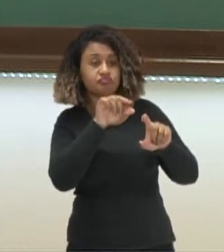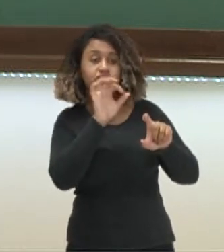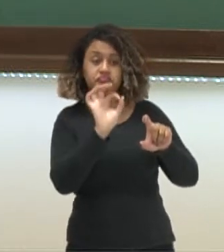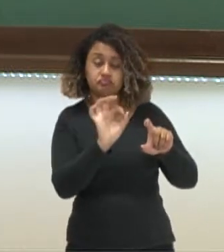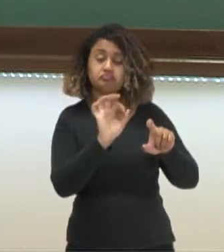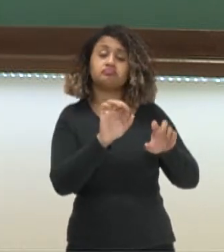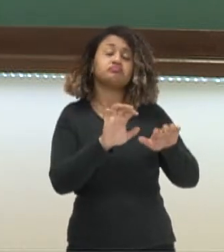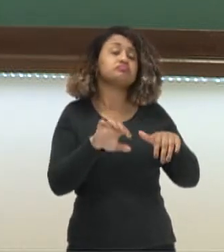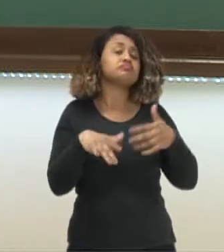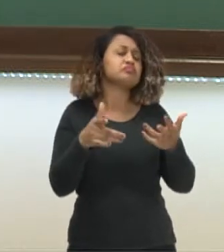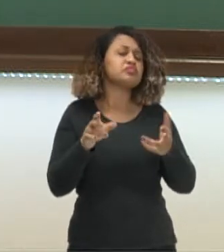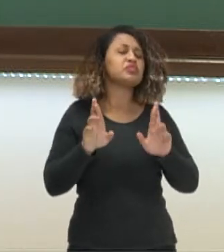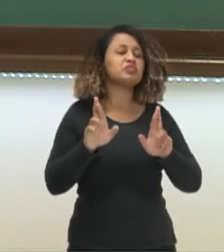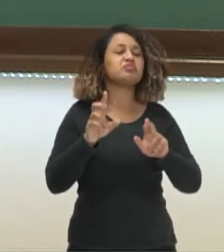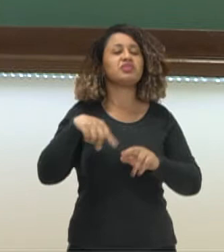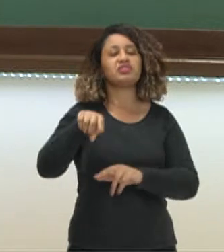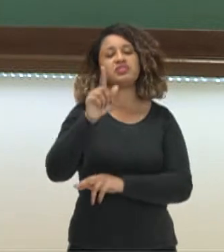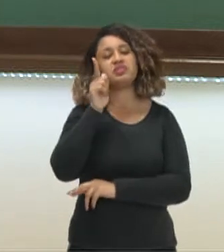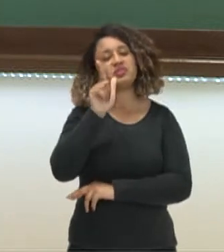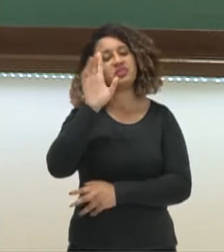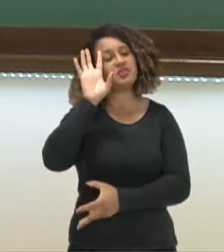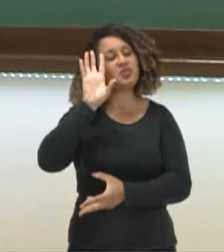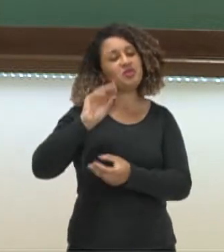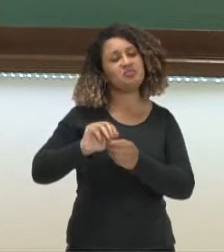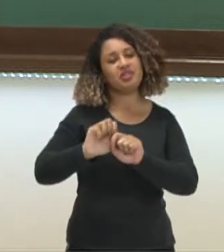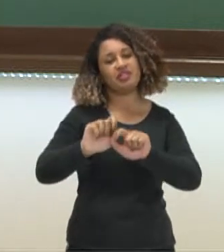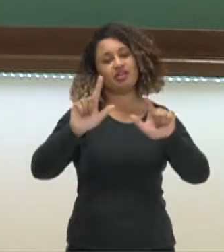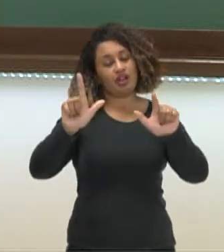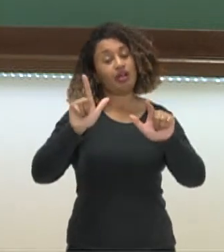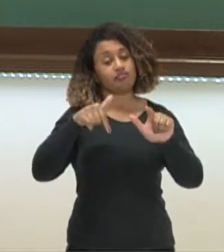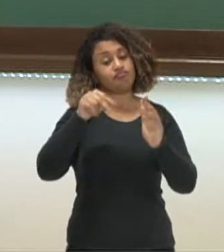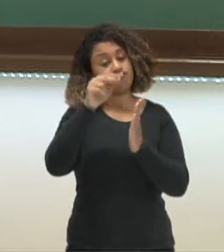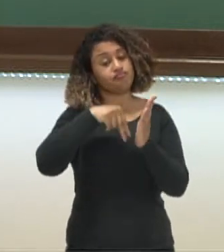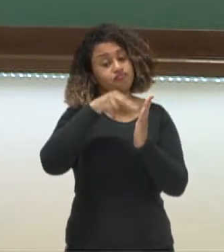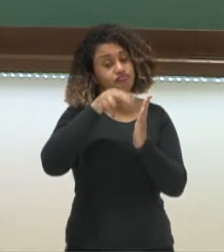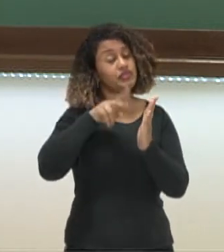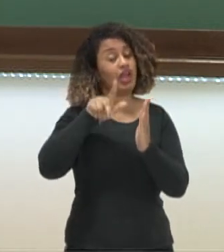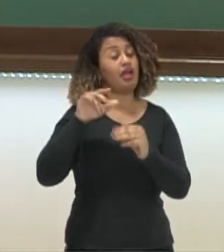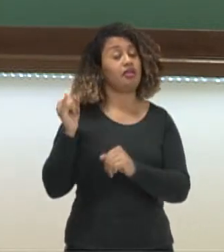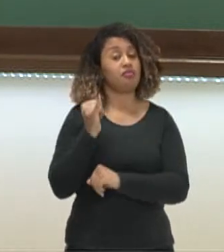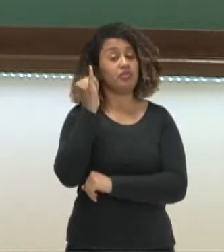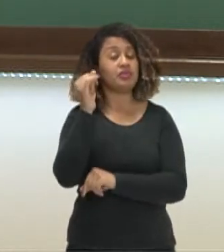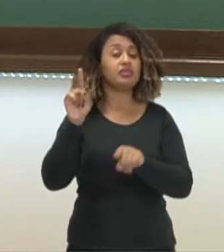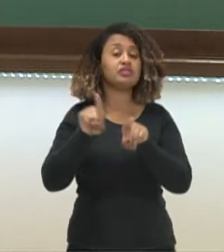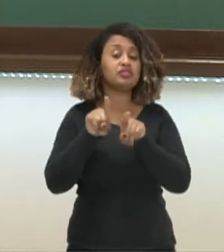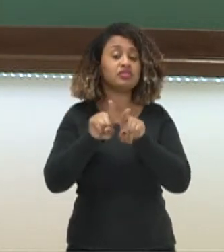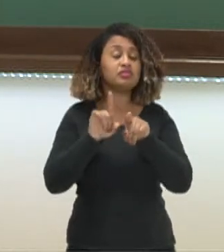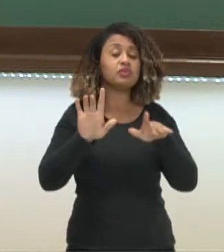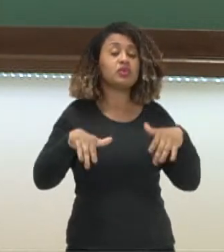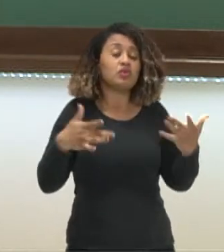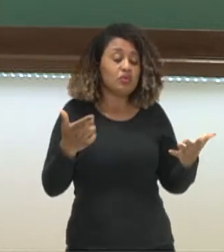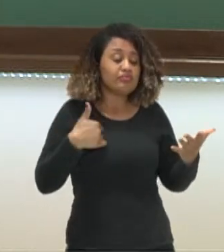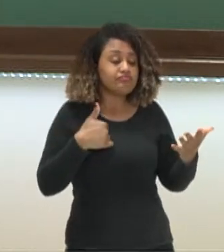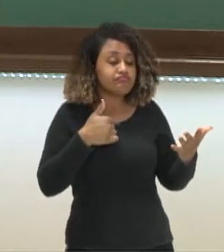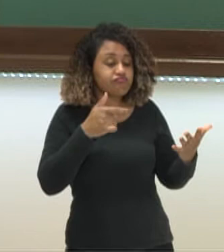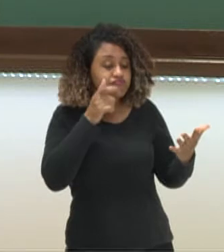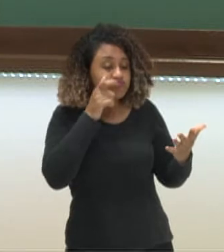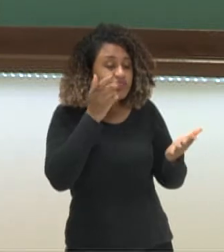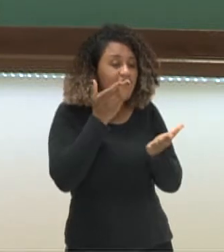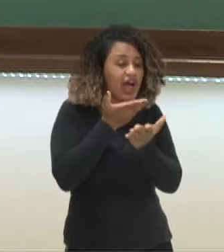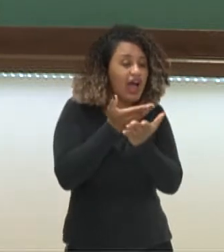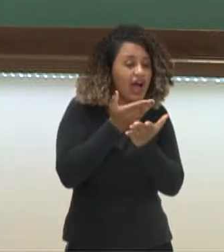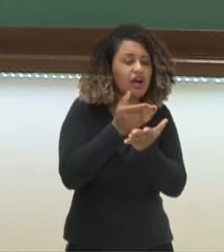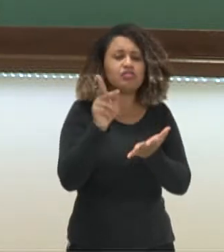potência. Então, eu espero que você tenha compreendido. Essa parte da leitura ela é bem importante quando você for assistir a aula do